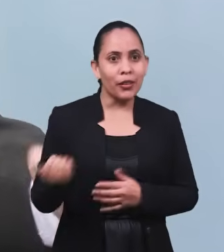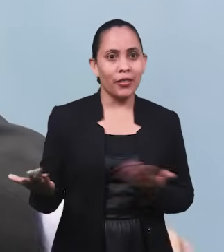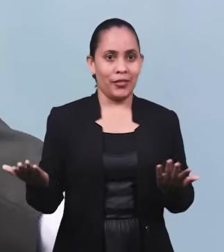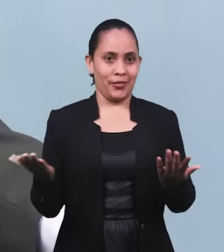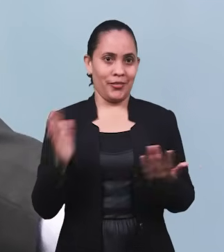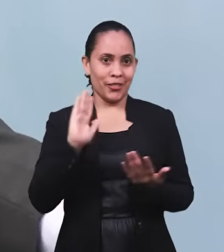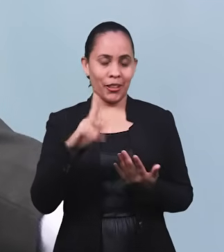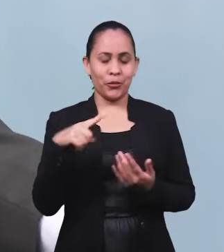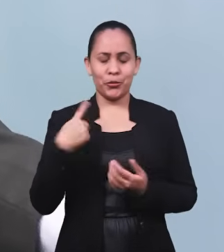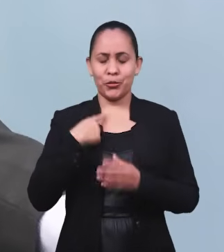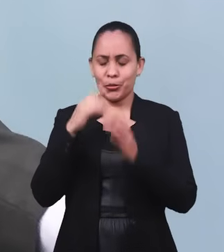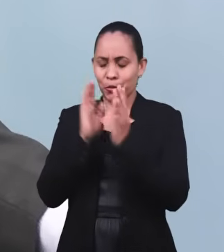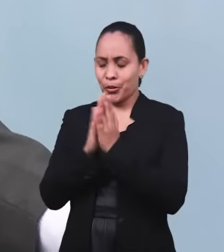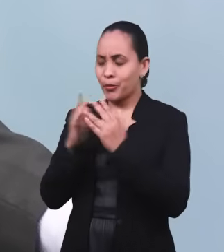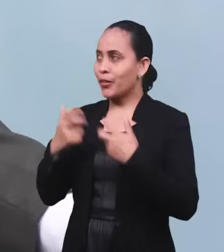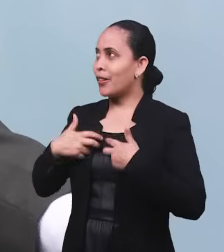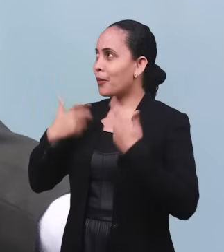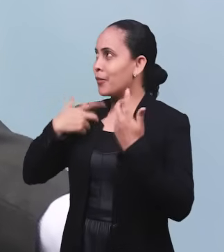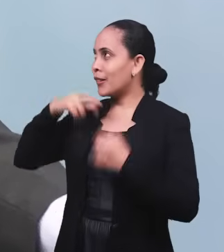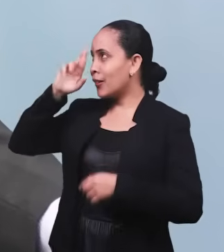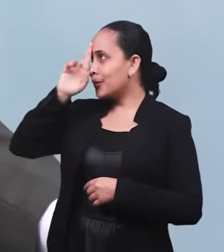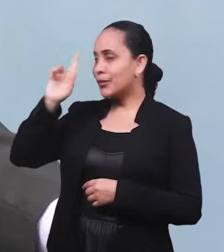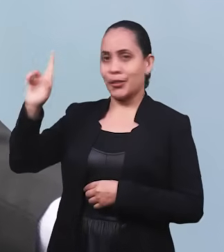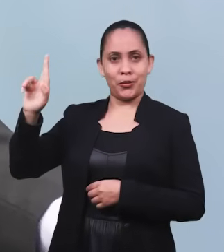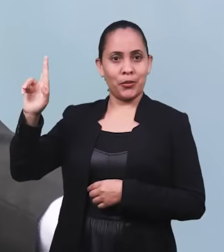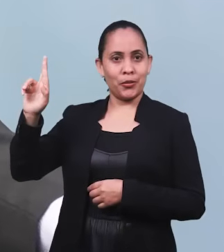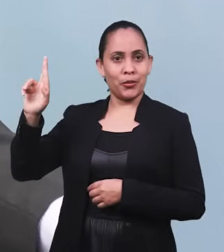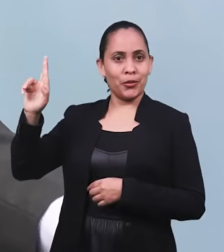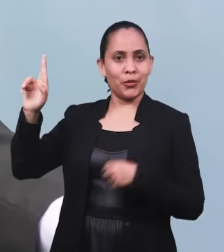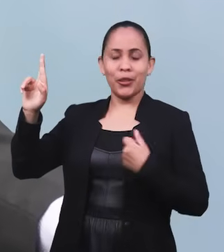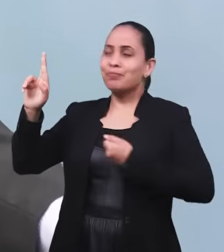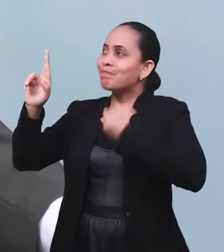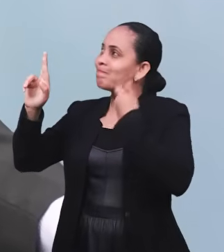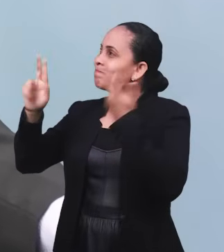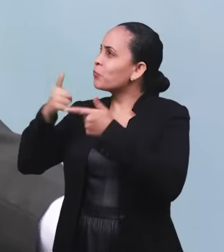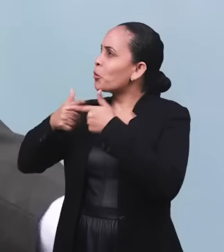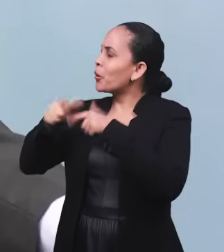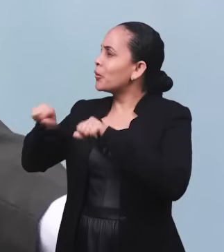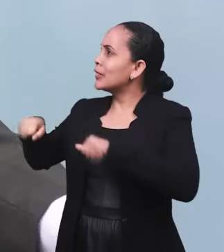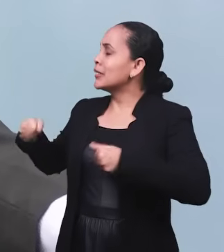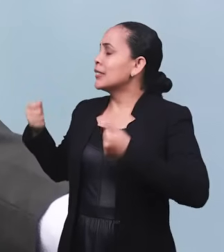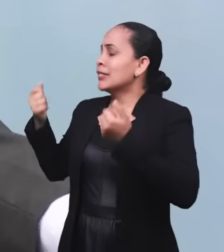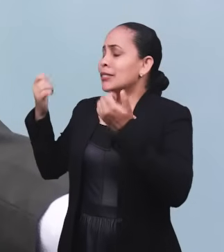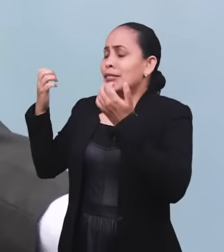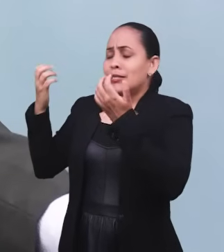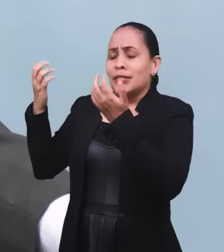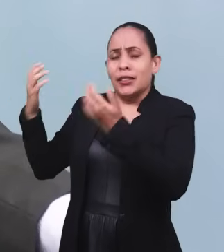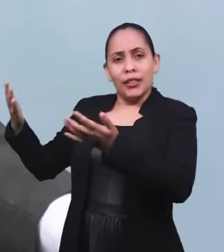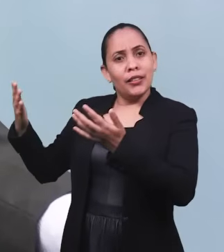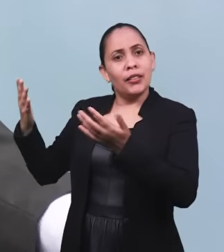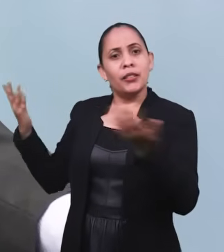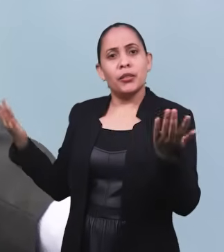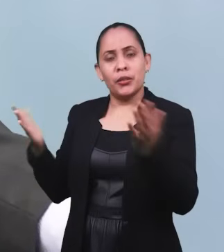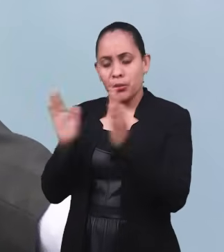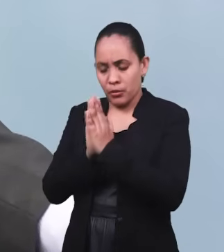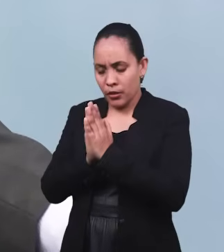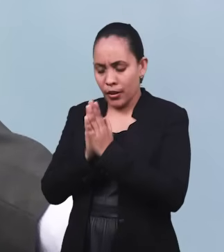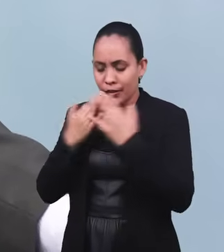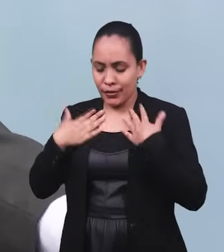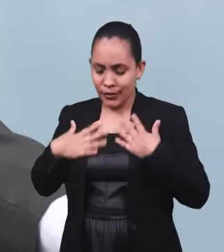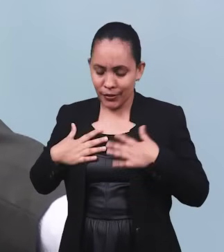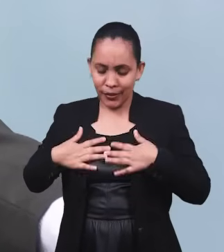ao Senhor, nós transferimos para Ele as nossas demandas, os nossos problemas. É orar e